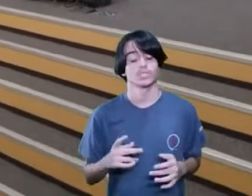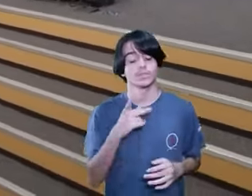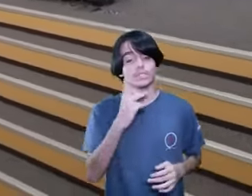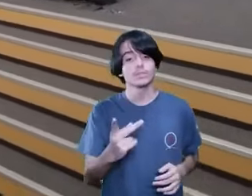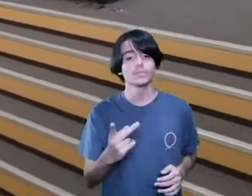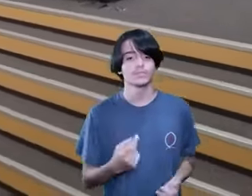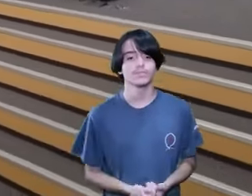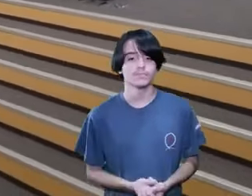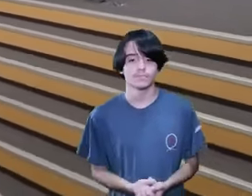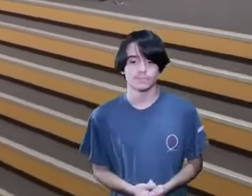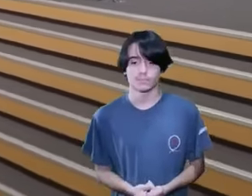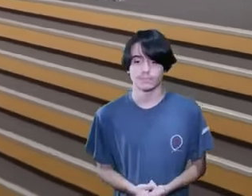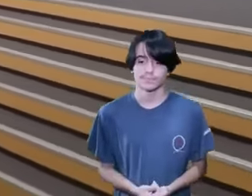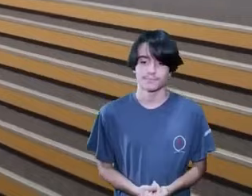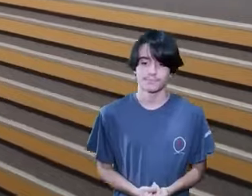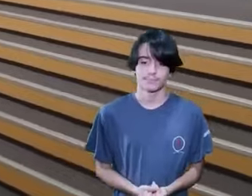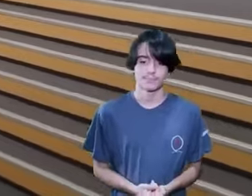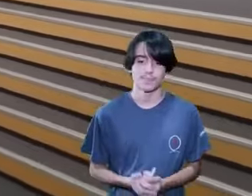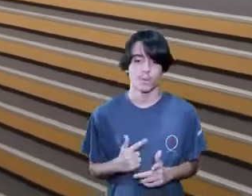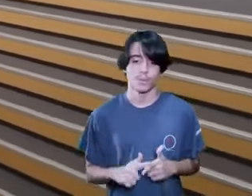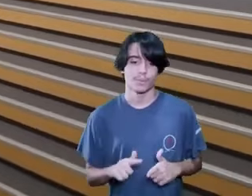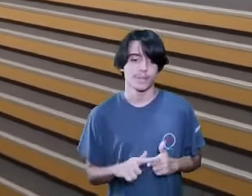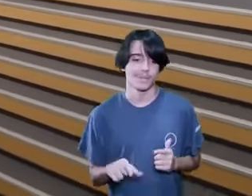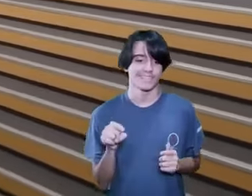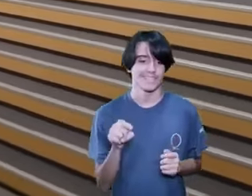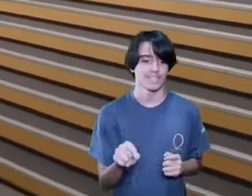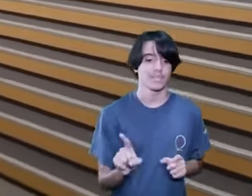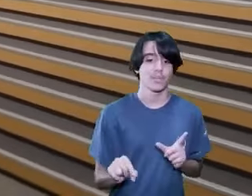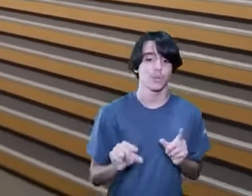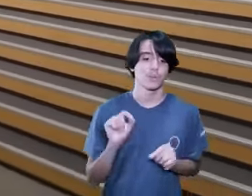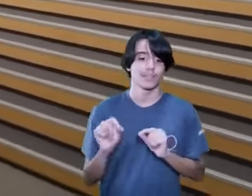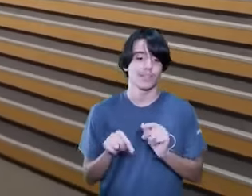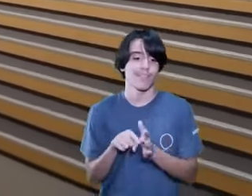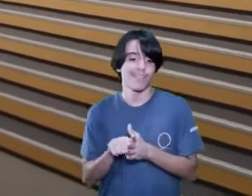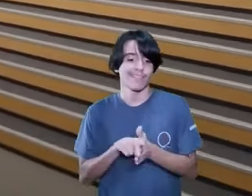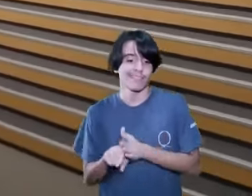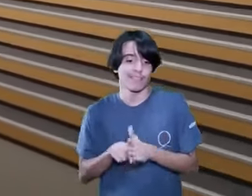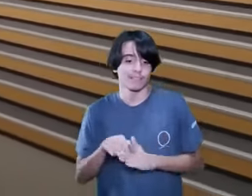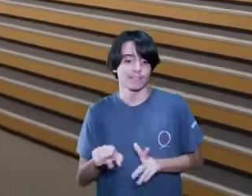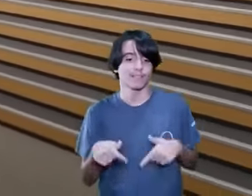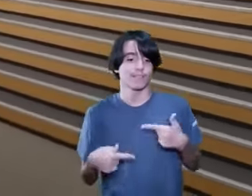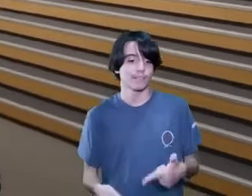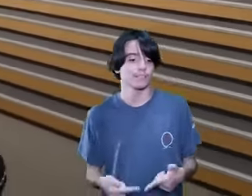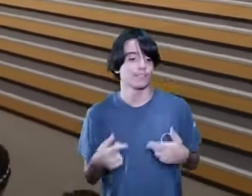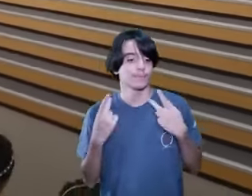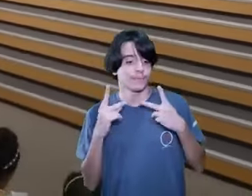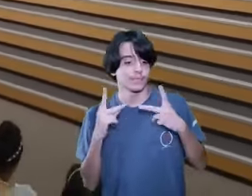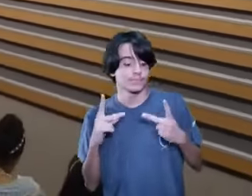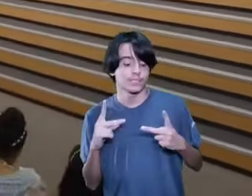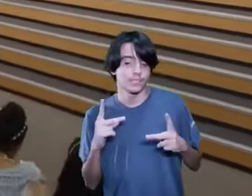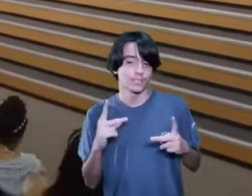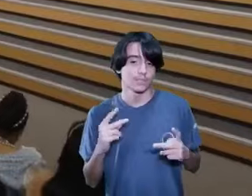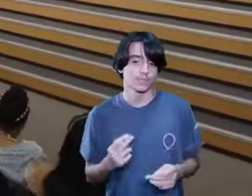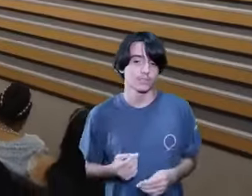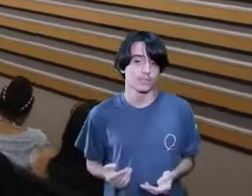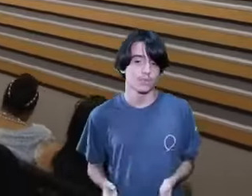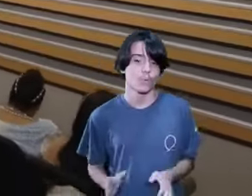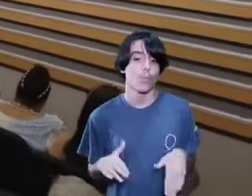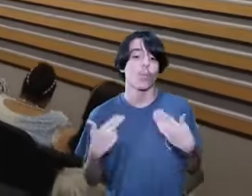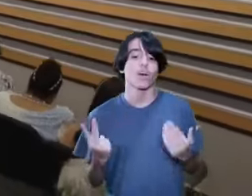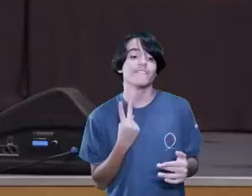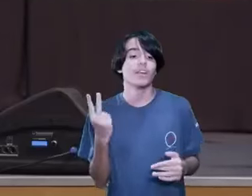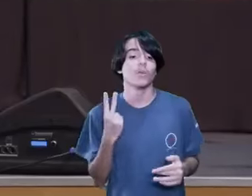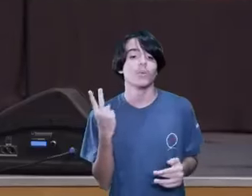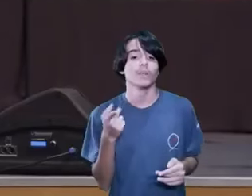falou. O problema dele está na análise que ele vai fazer da mensagem, na valorização que ele vai